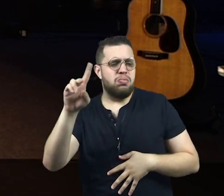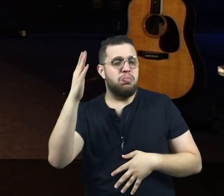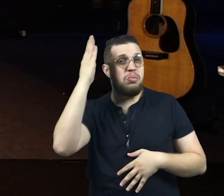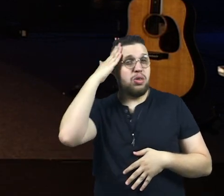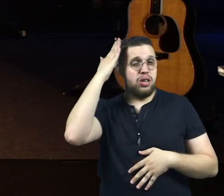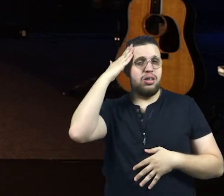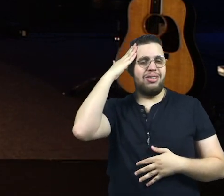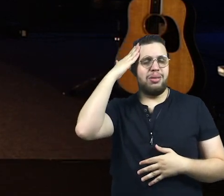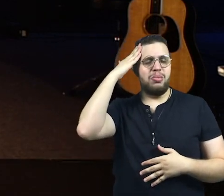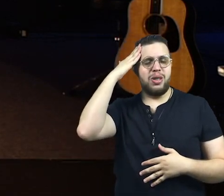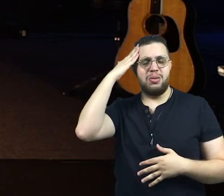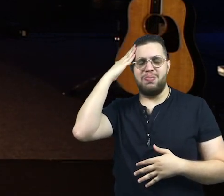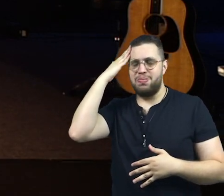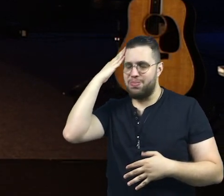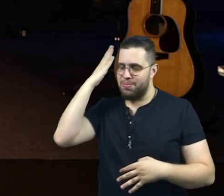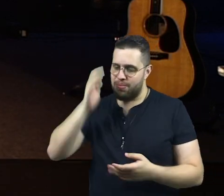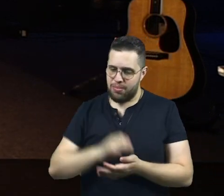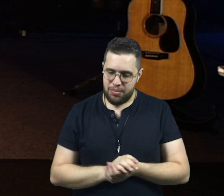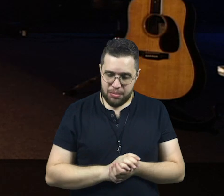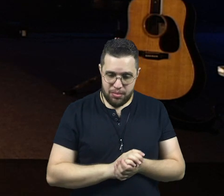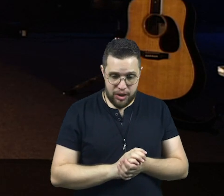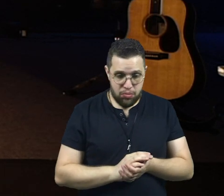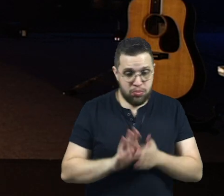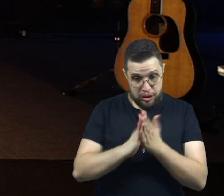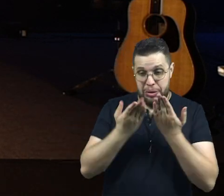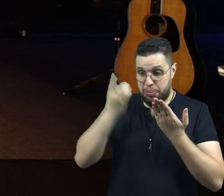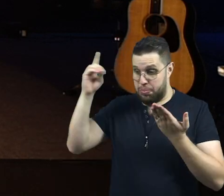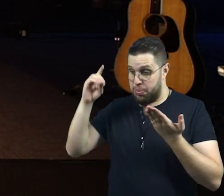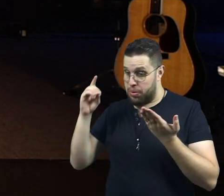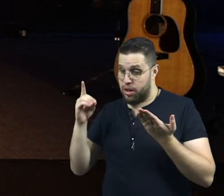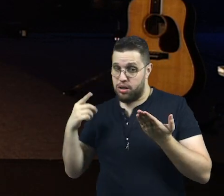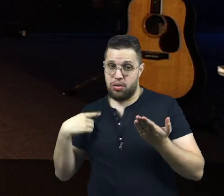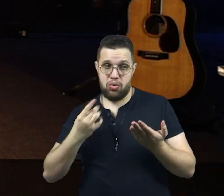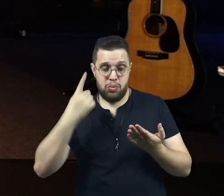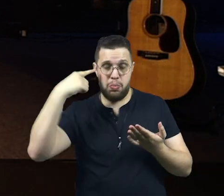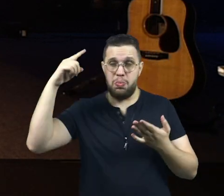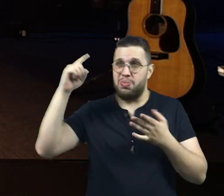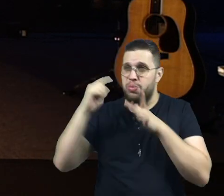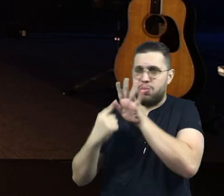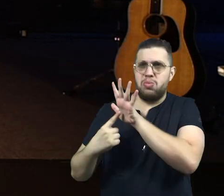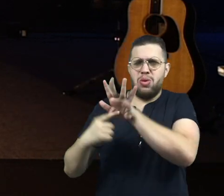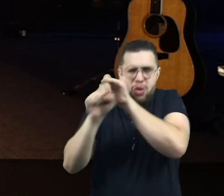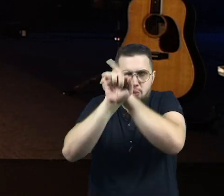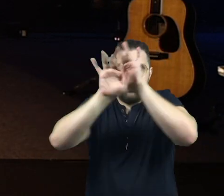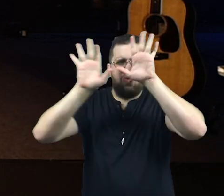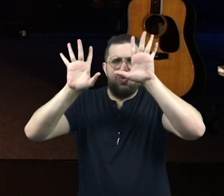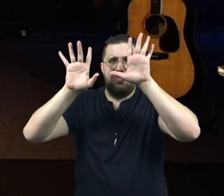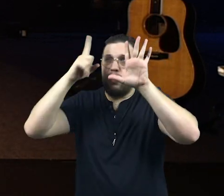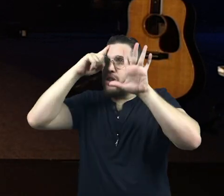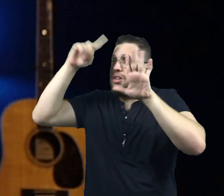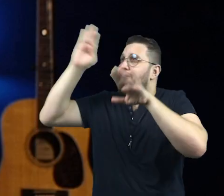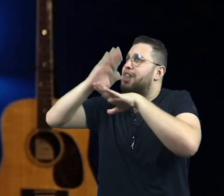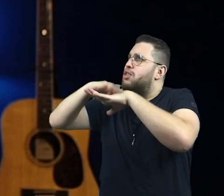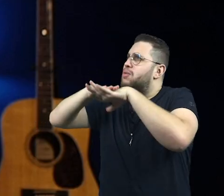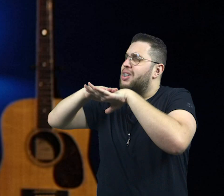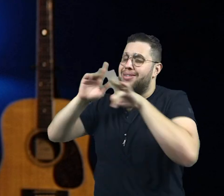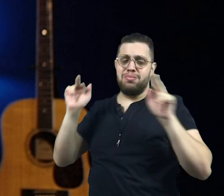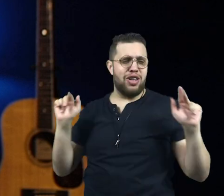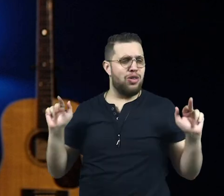passando. E essas passagens mostram para nós isso, que está no caráter de Deus. Então, enquanto que para